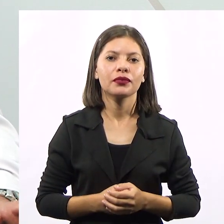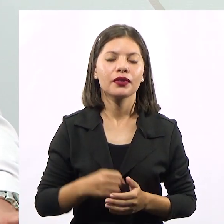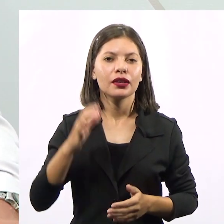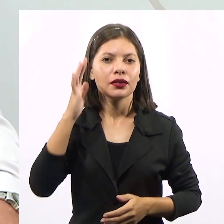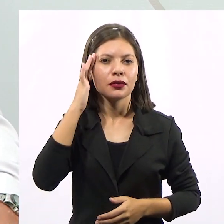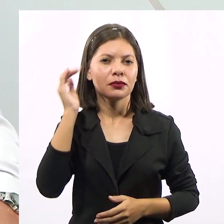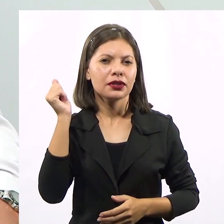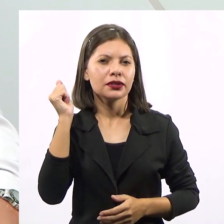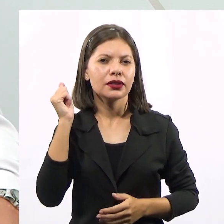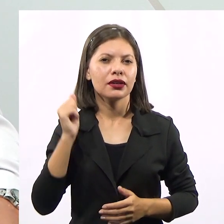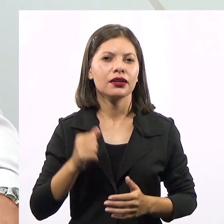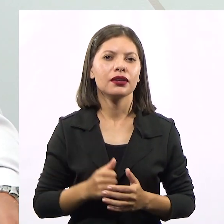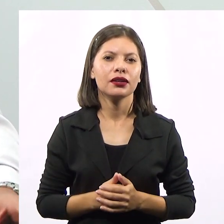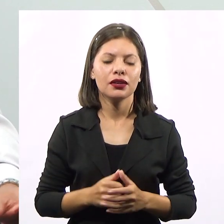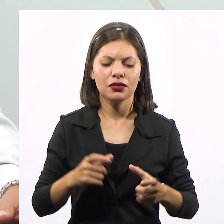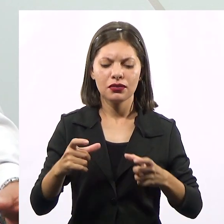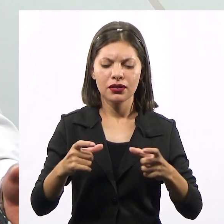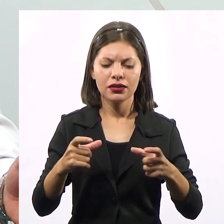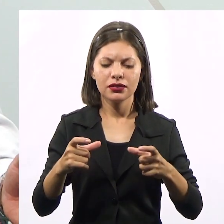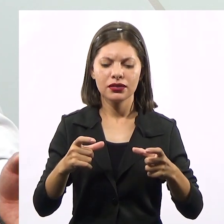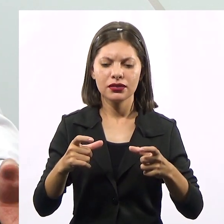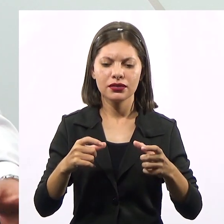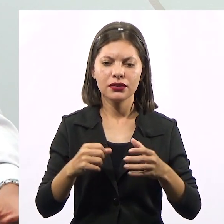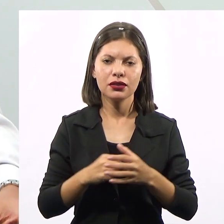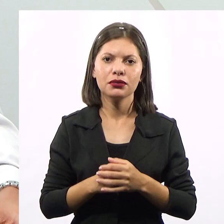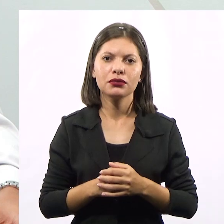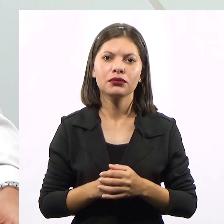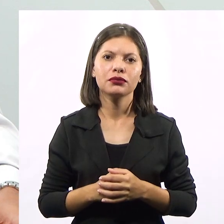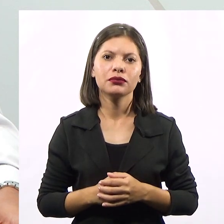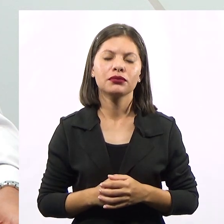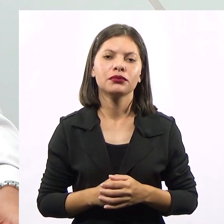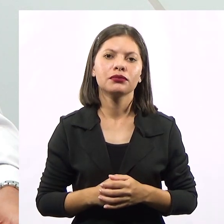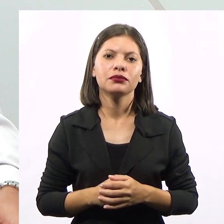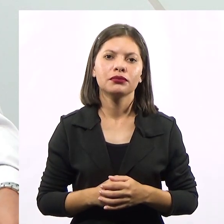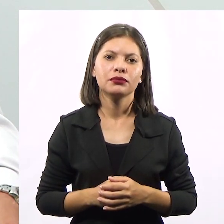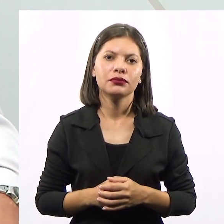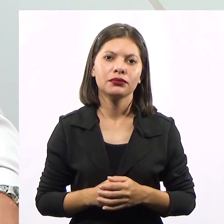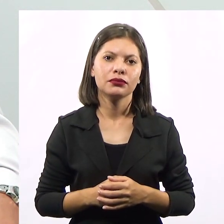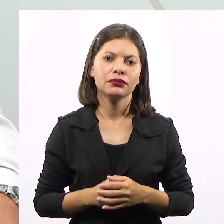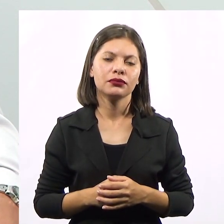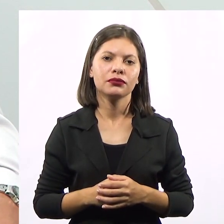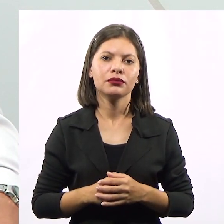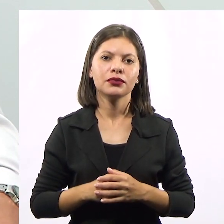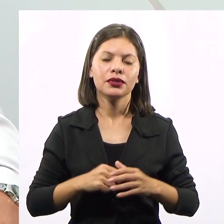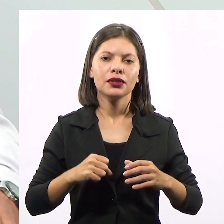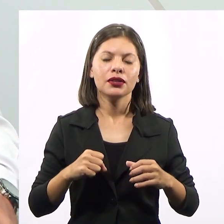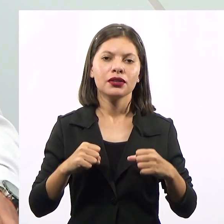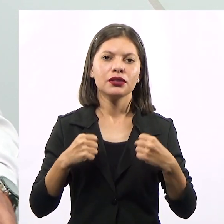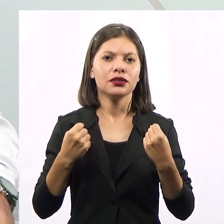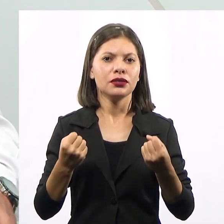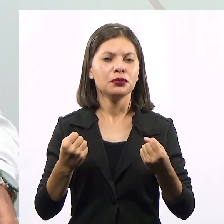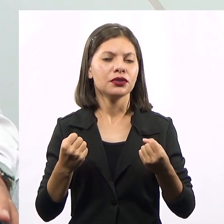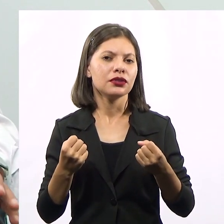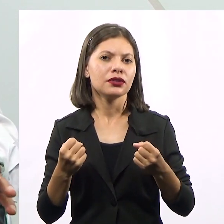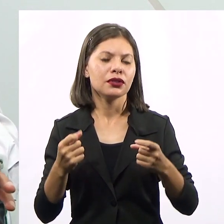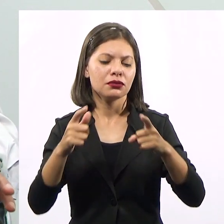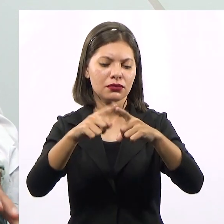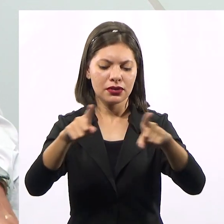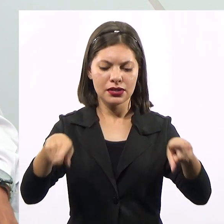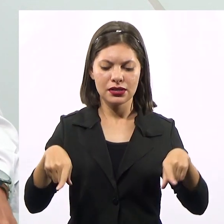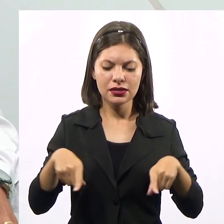sua exterioridade, mas pensar, por exemplo, a localização geográfica, a sua